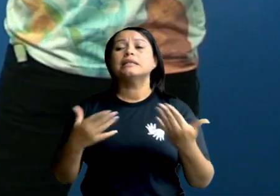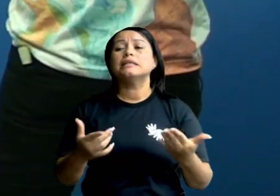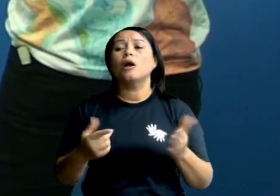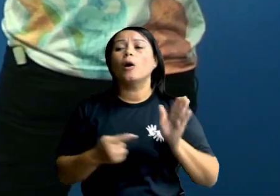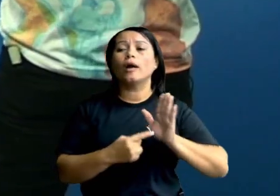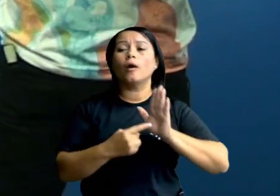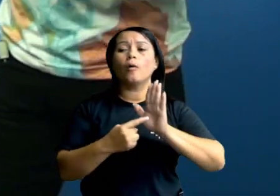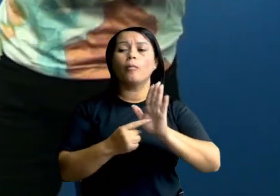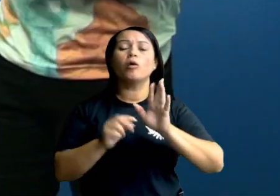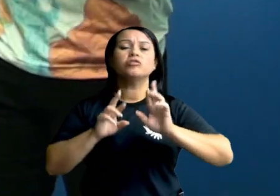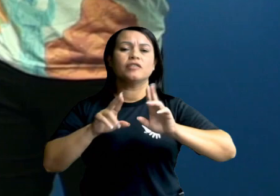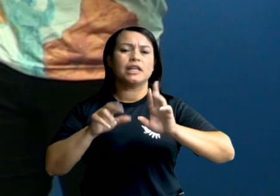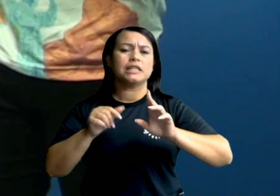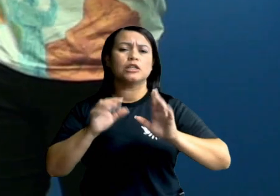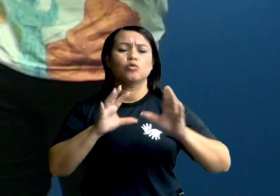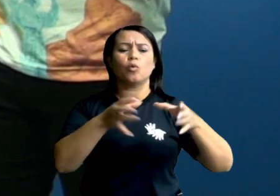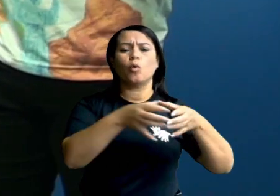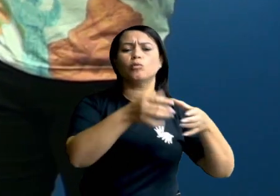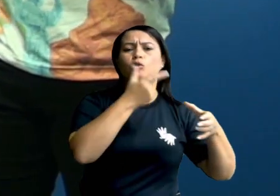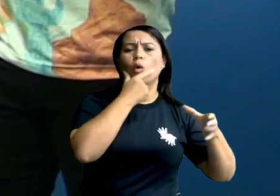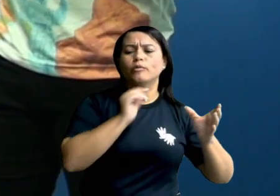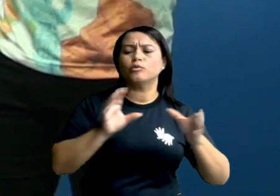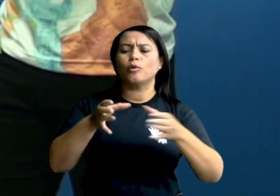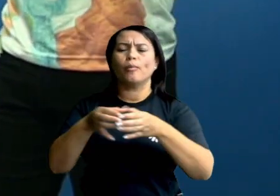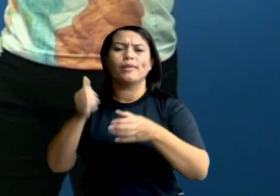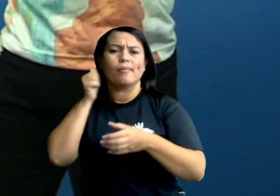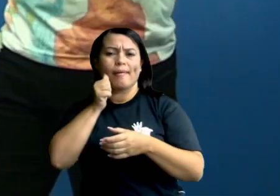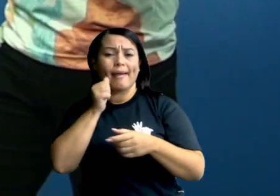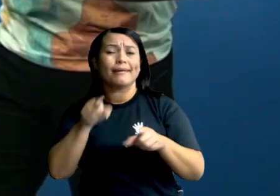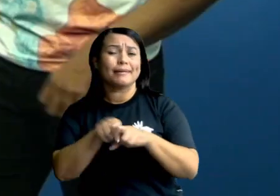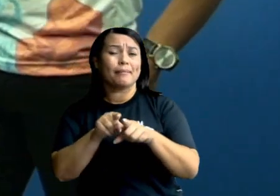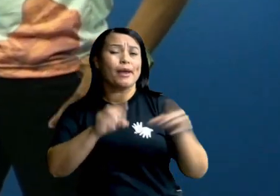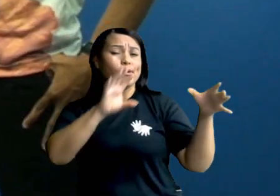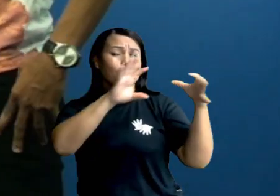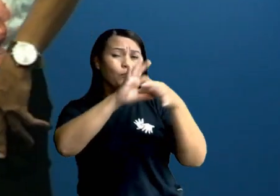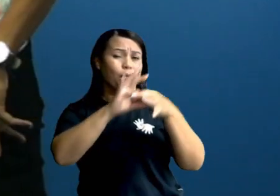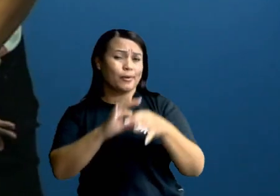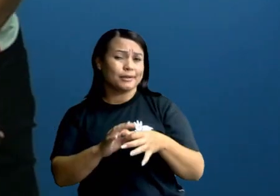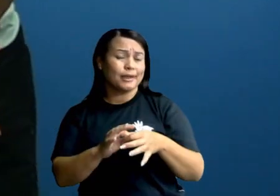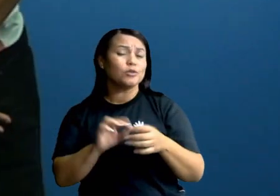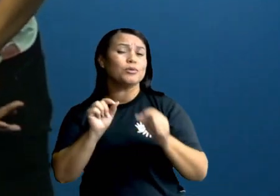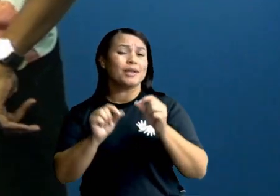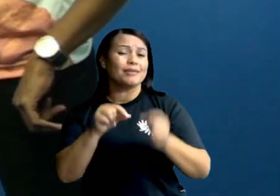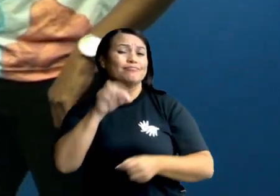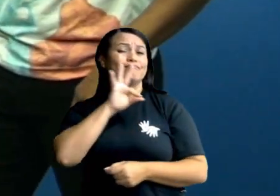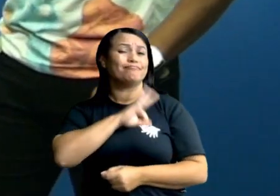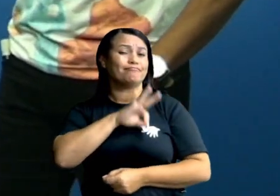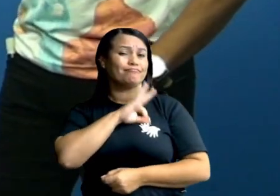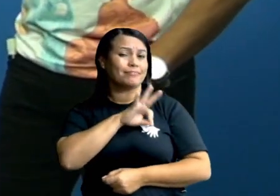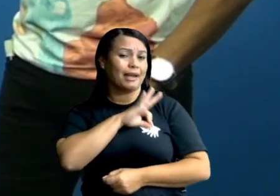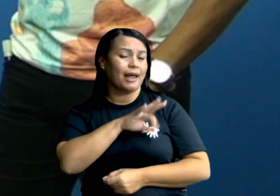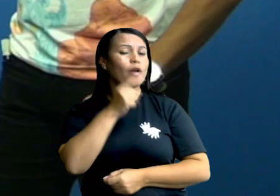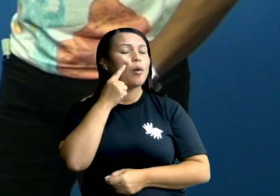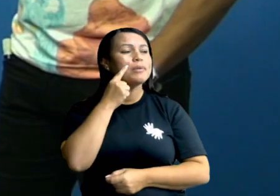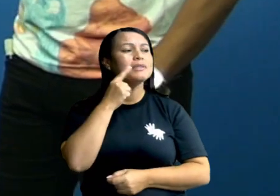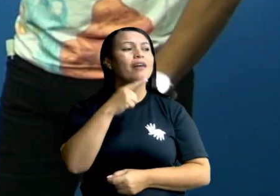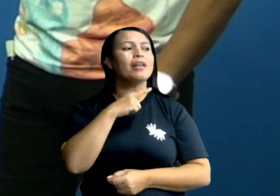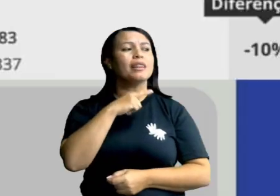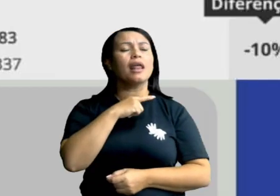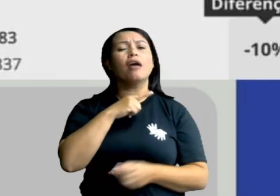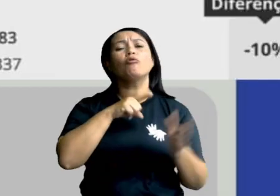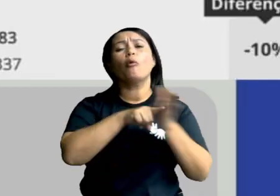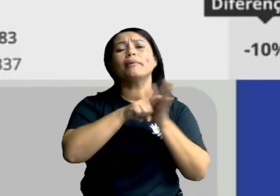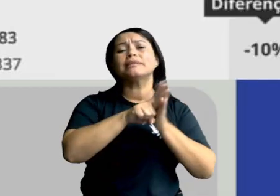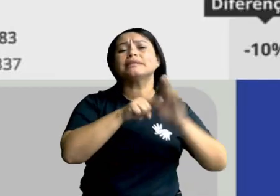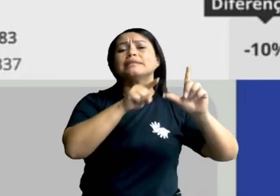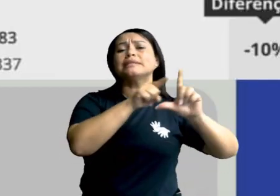diferença, né, de homens e mulheres, você tem, por exemplo, o contexto da remuneração. Essa pesquisa, esses dados aqui foi de uma pesquisa realizada em 2017,